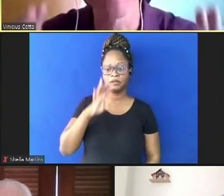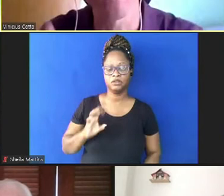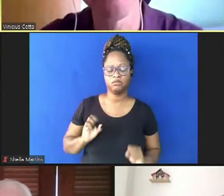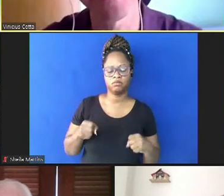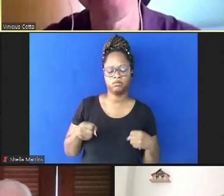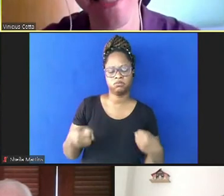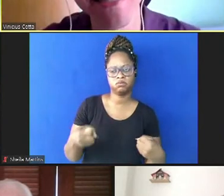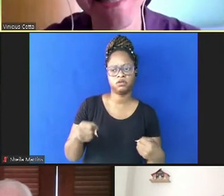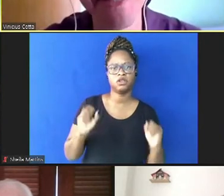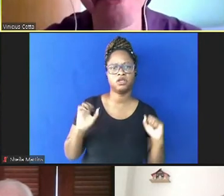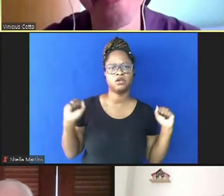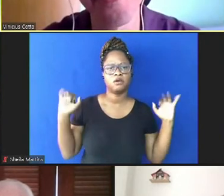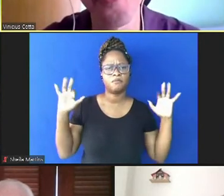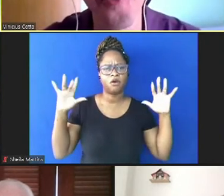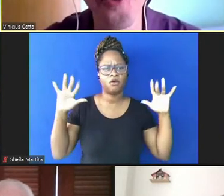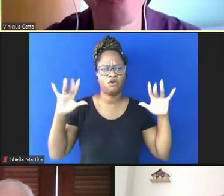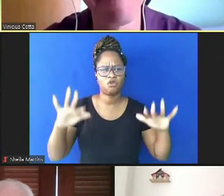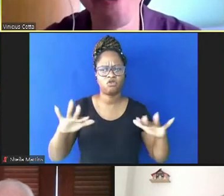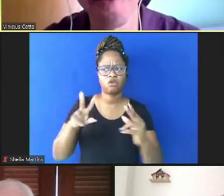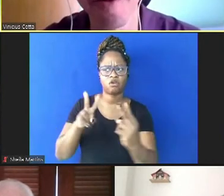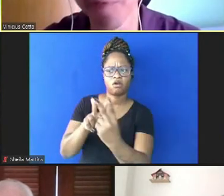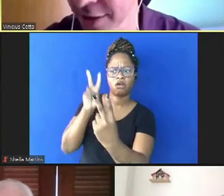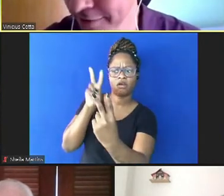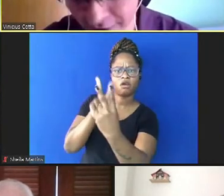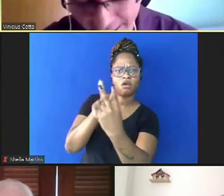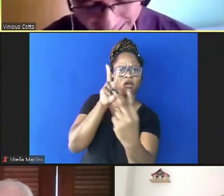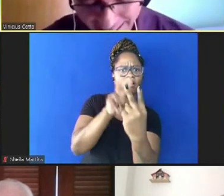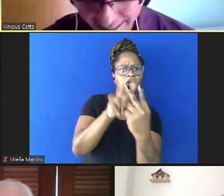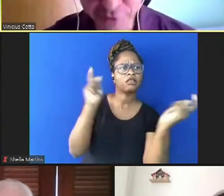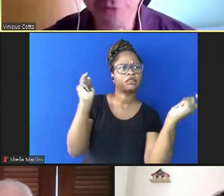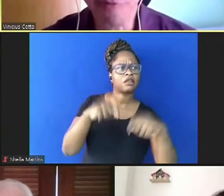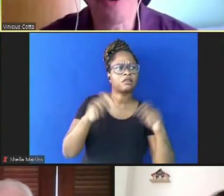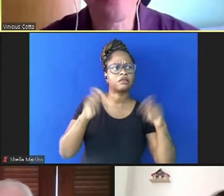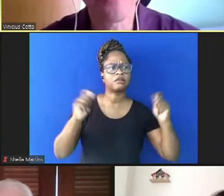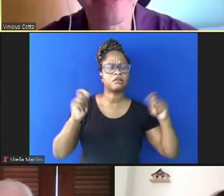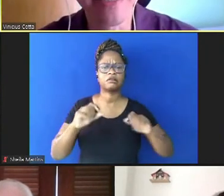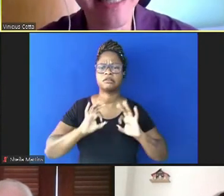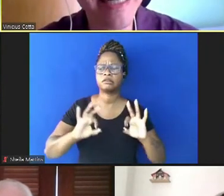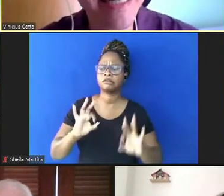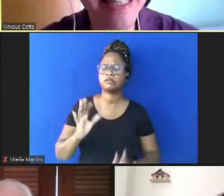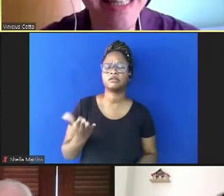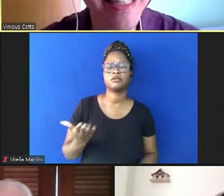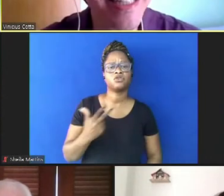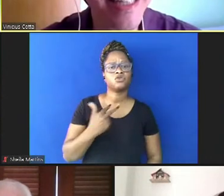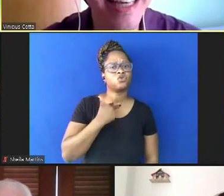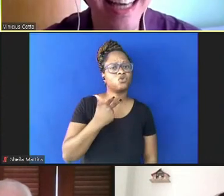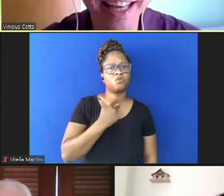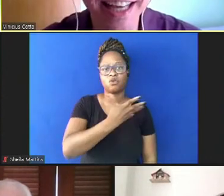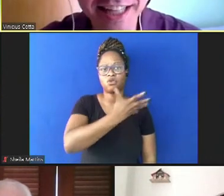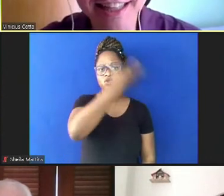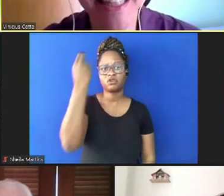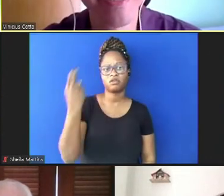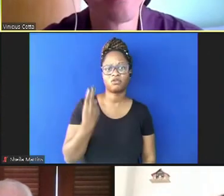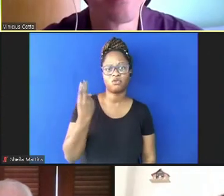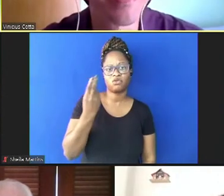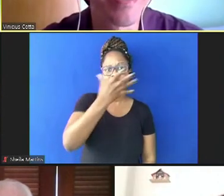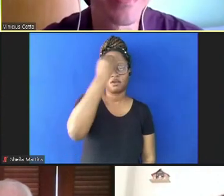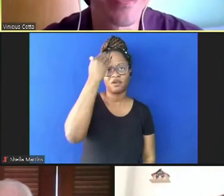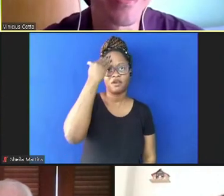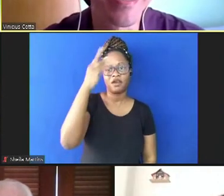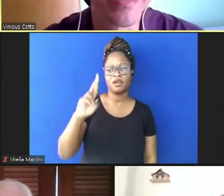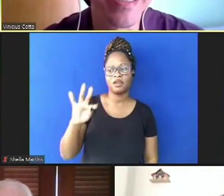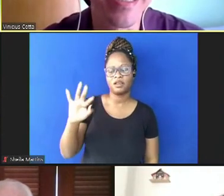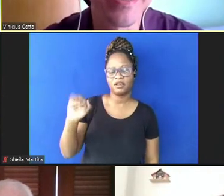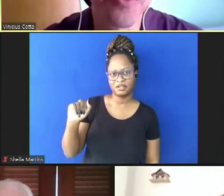todos esses eventos teletransmitidos ocorram na melhor forma possível. E eu não posso deixar de agradecer desde Rita,